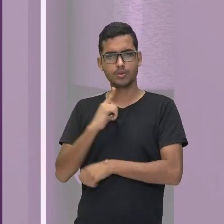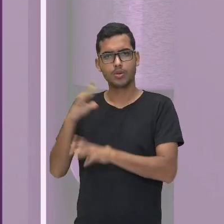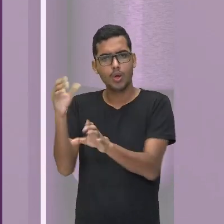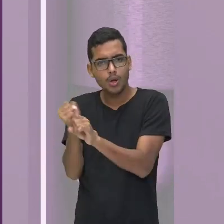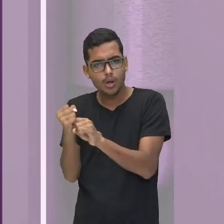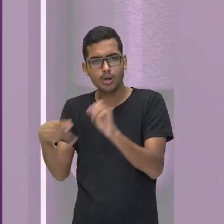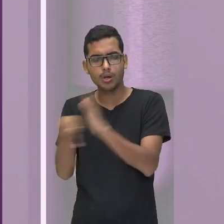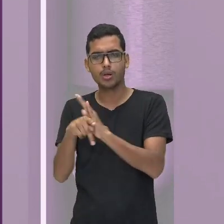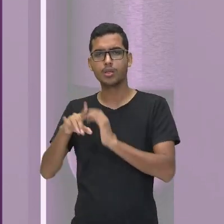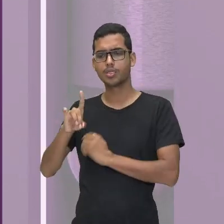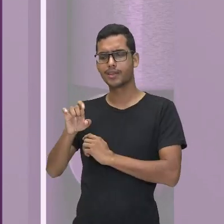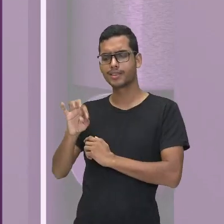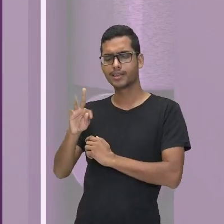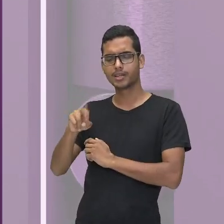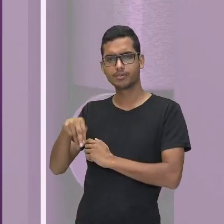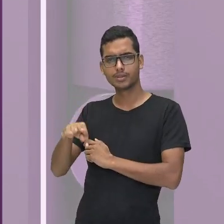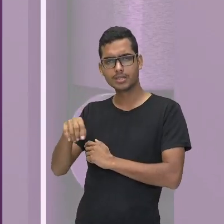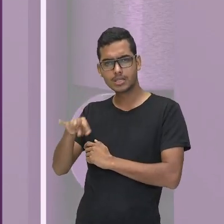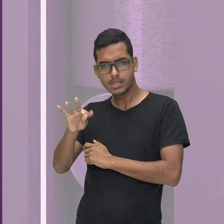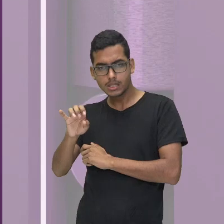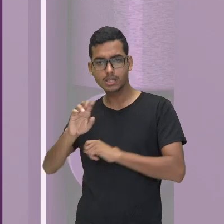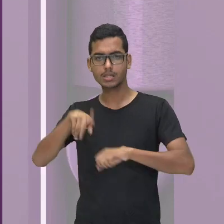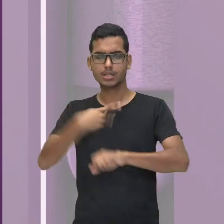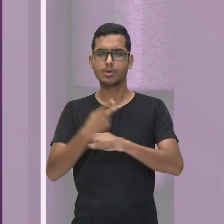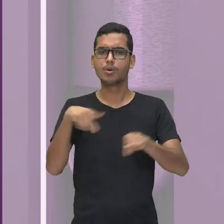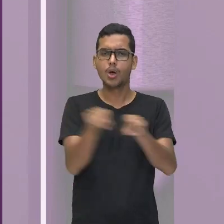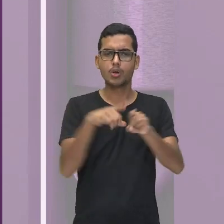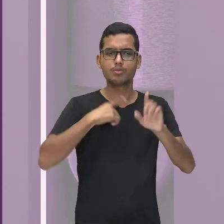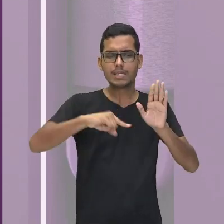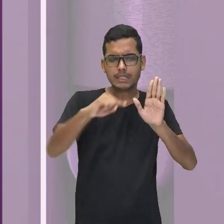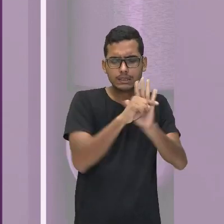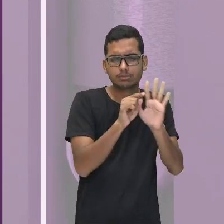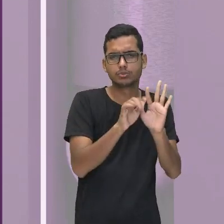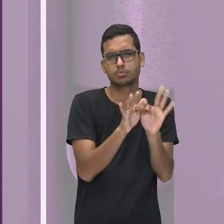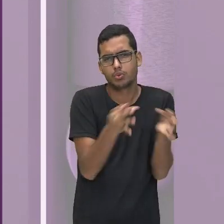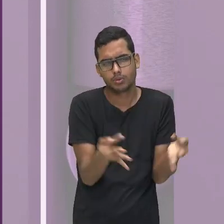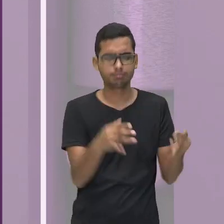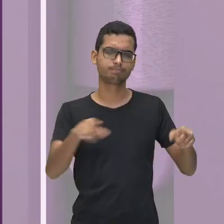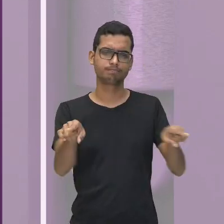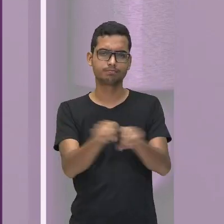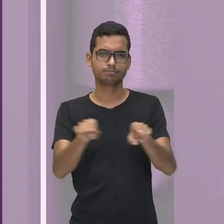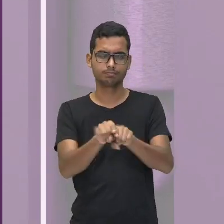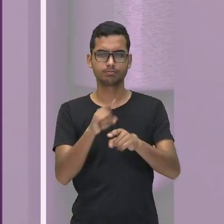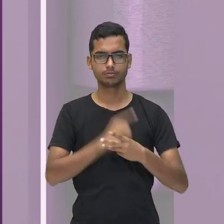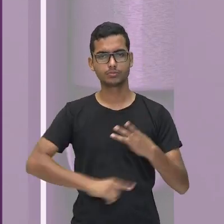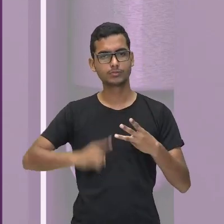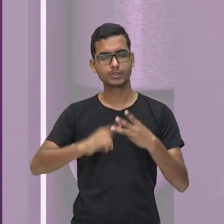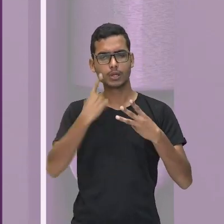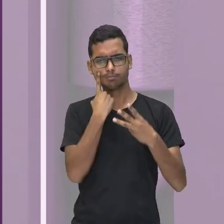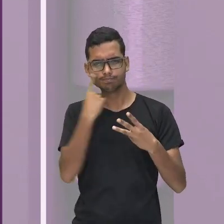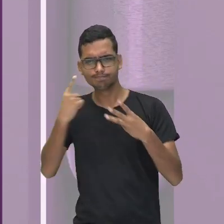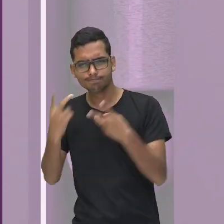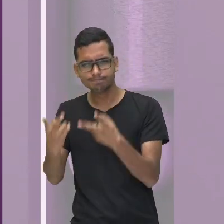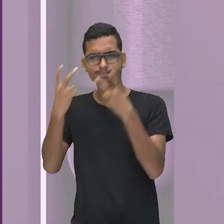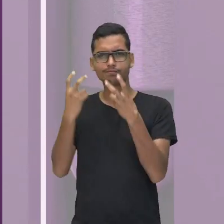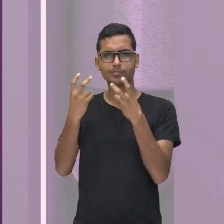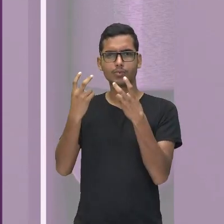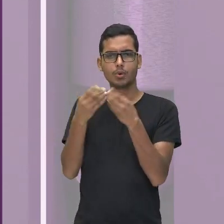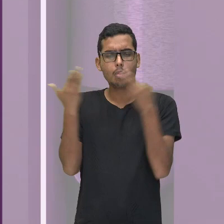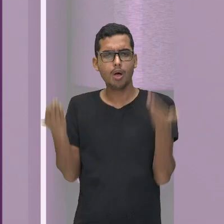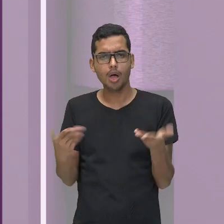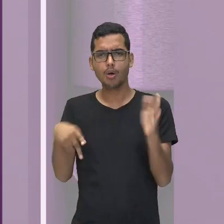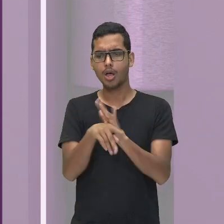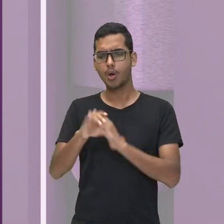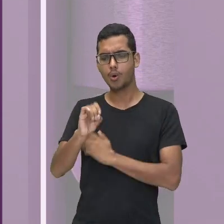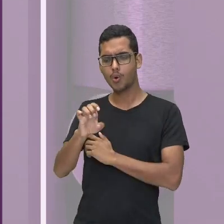do determinante, até uma simples subtração, né, até a identificação dos nossos coeficientes